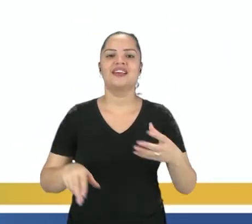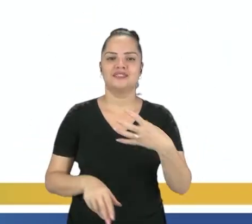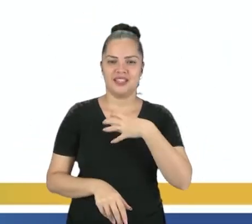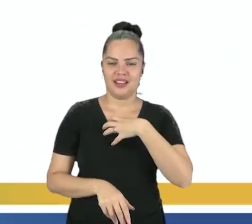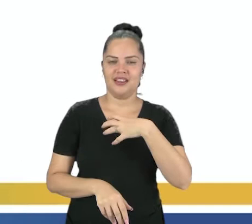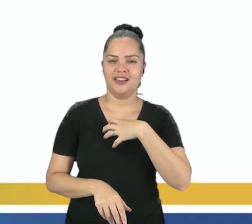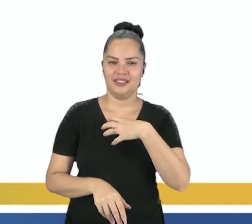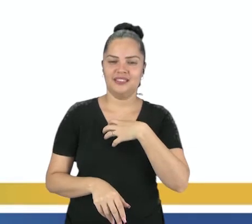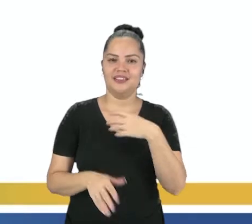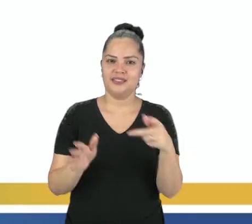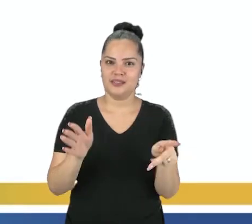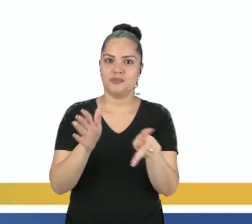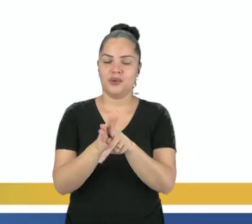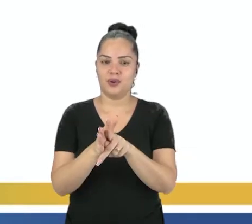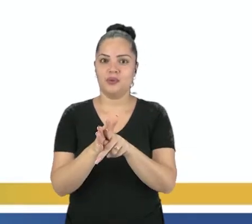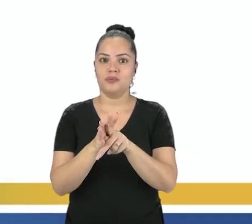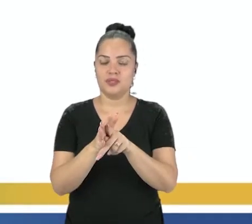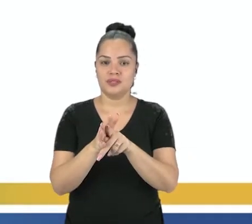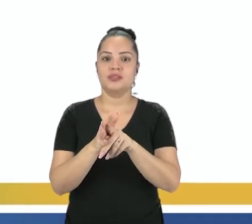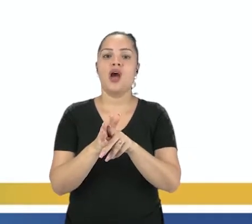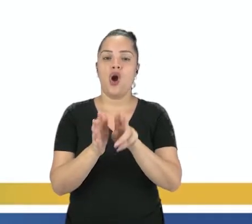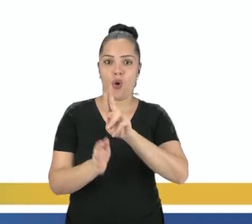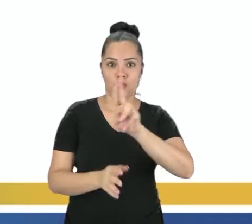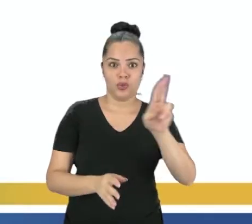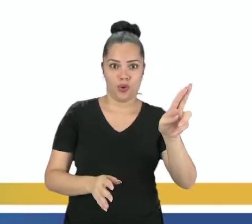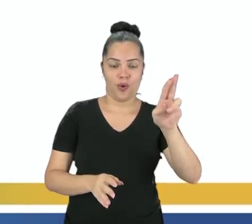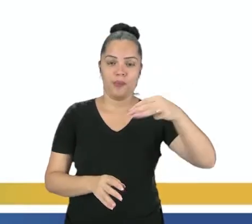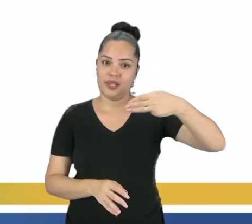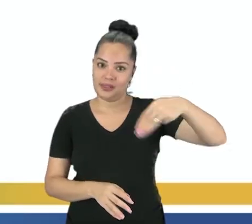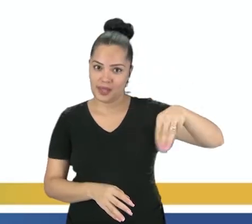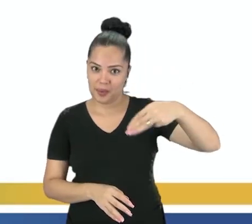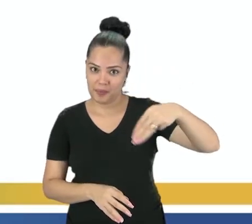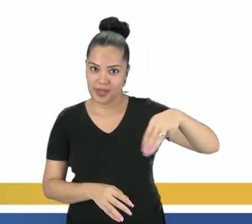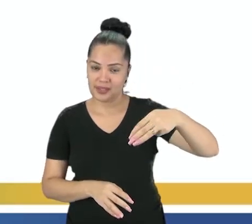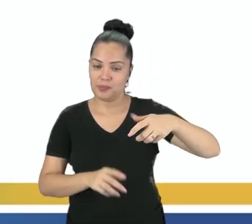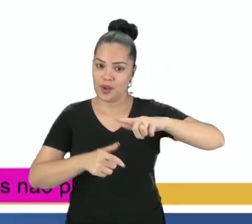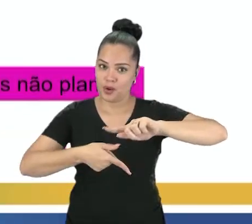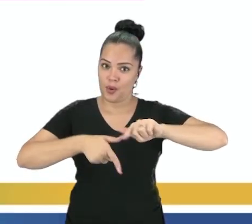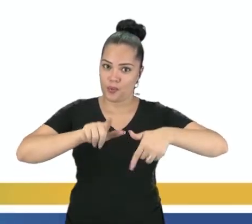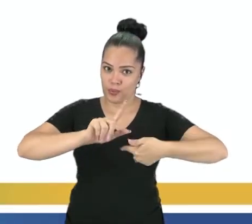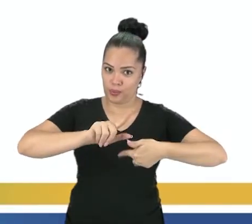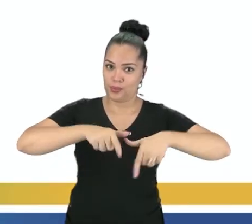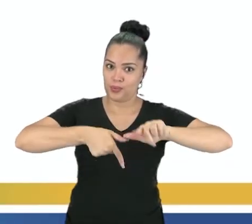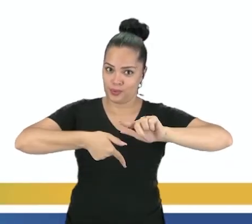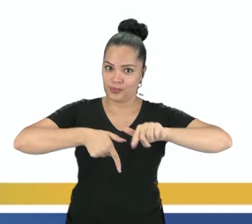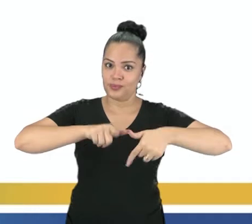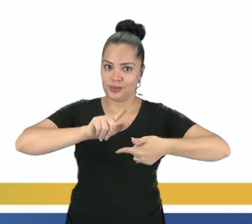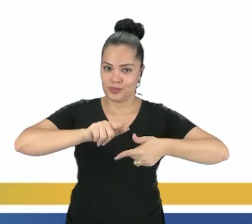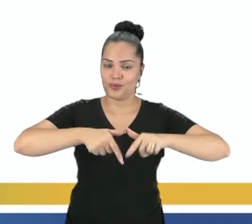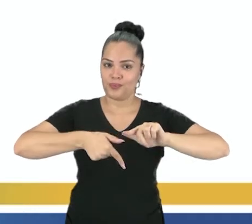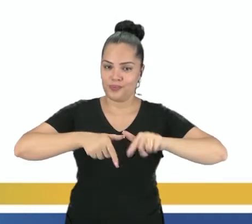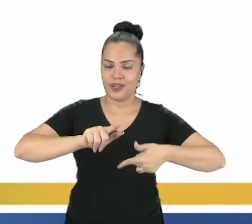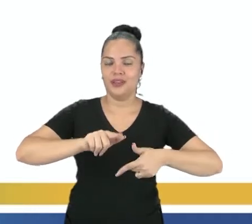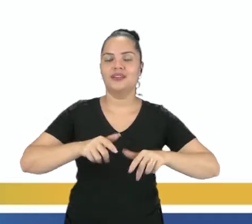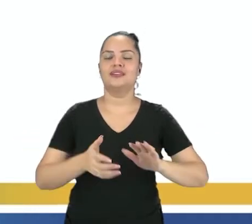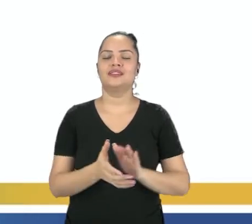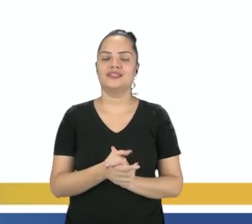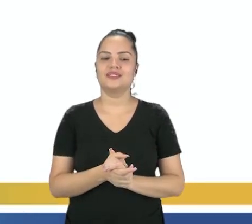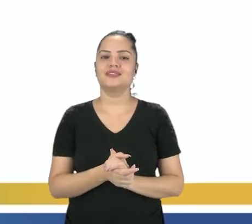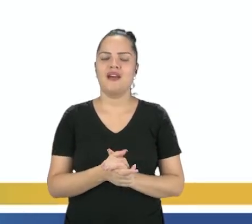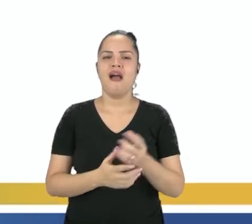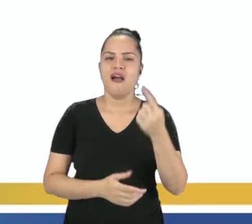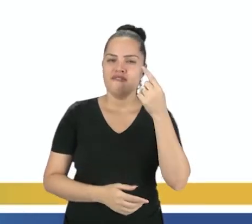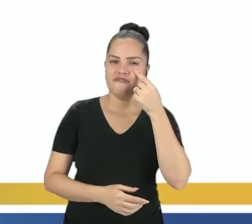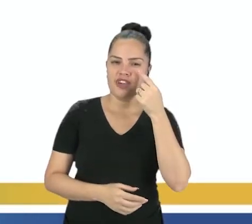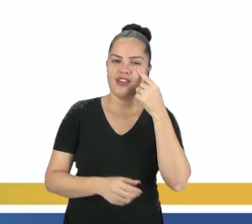são denominadas na matemática de figuras geométricas espaciais, beleza? Veja algumas